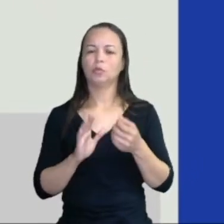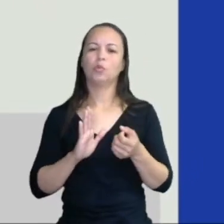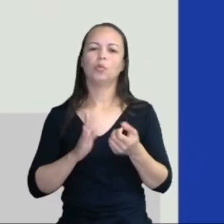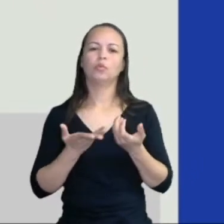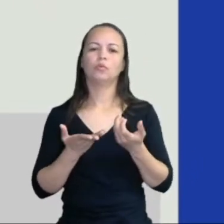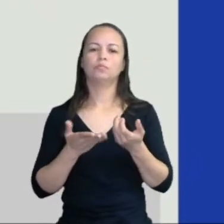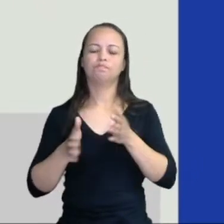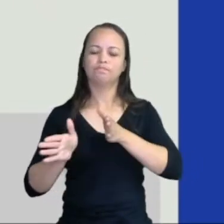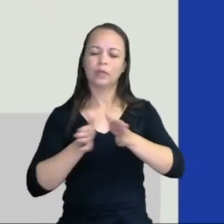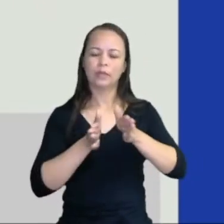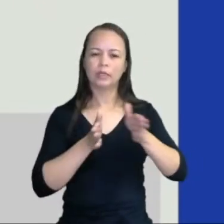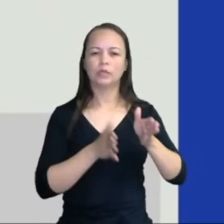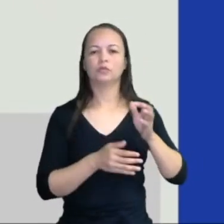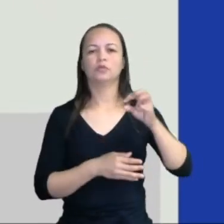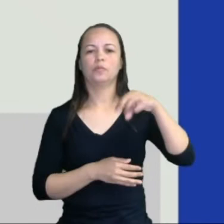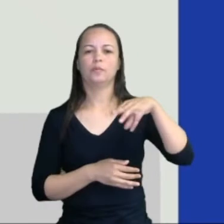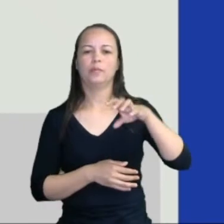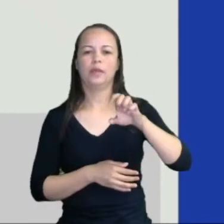medieval, sobretudo,